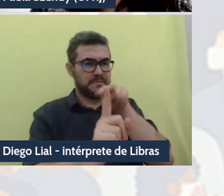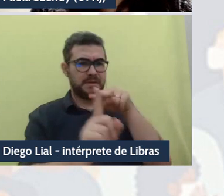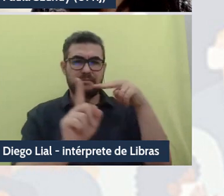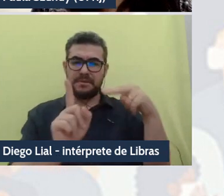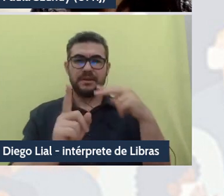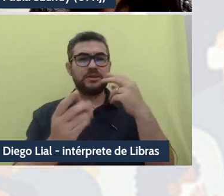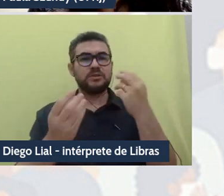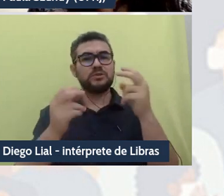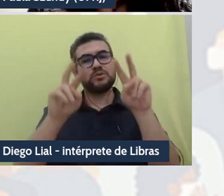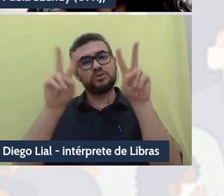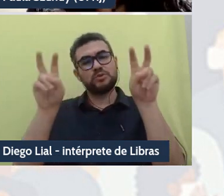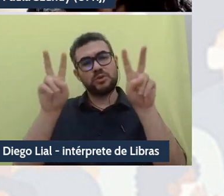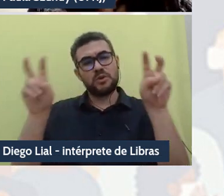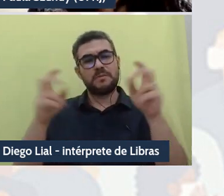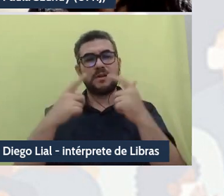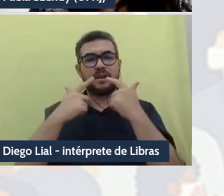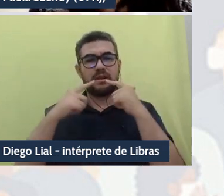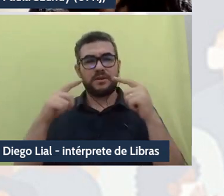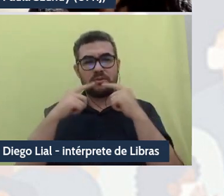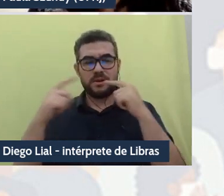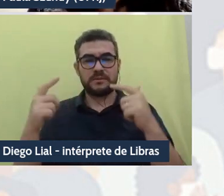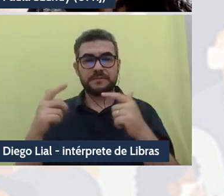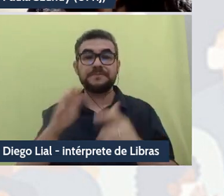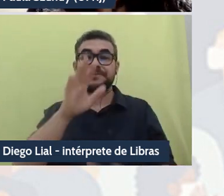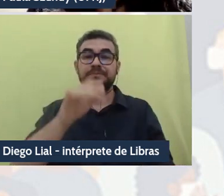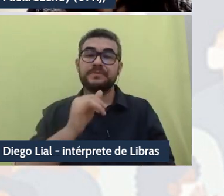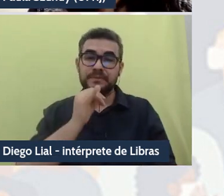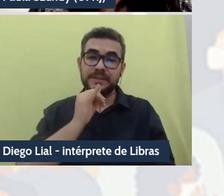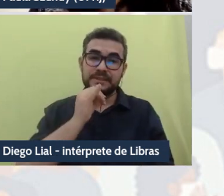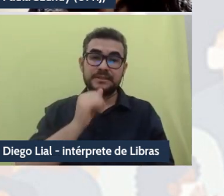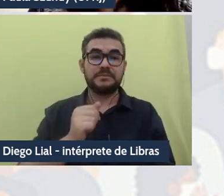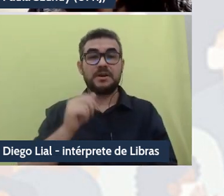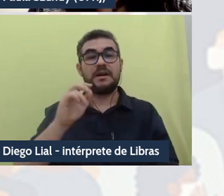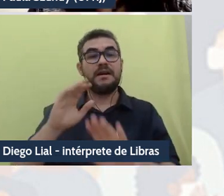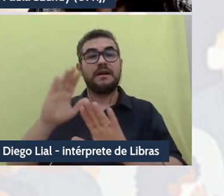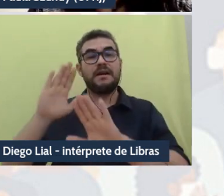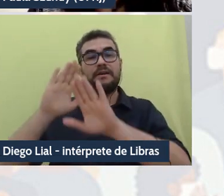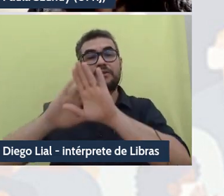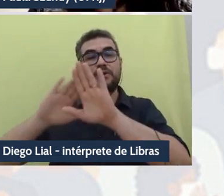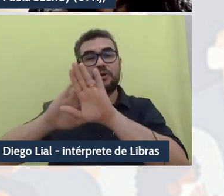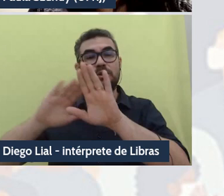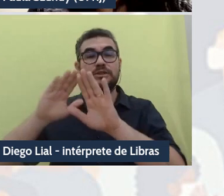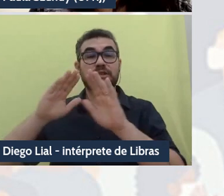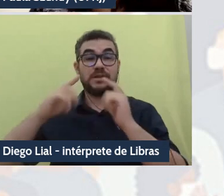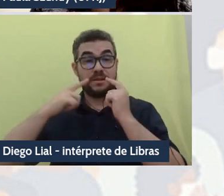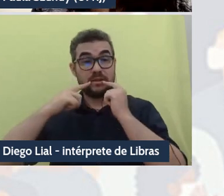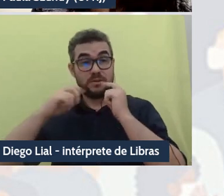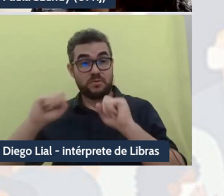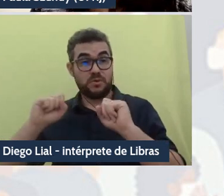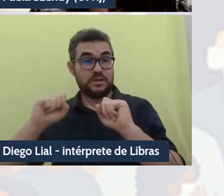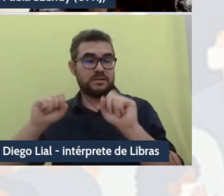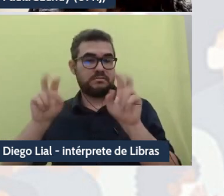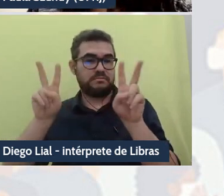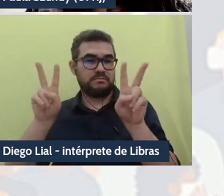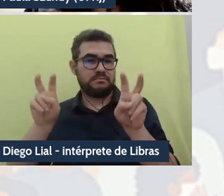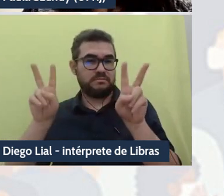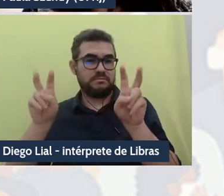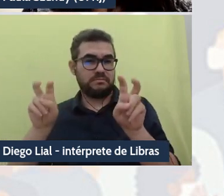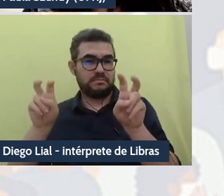mundo social. Por exemplo, a ideologia linguística de que a norma